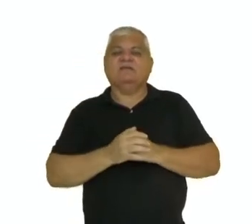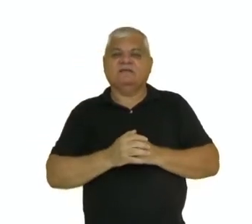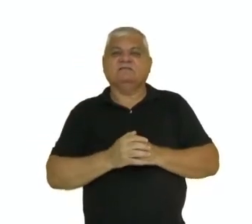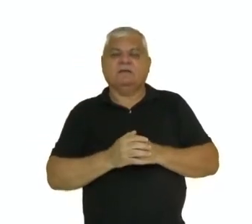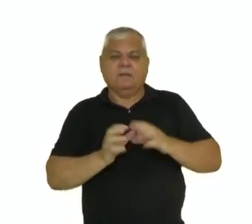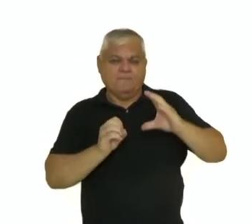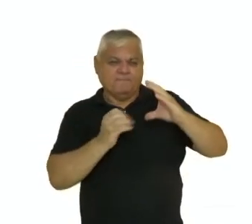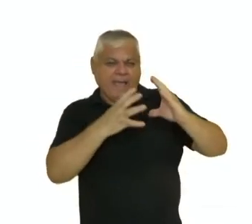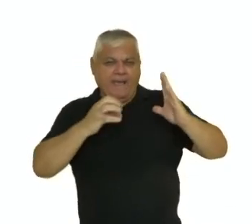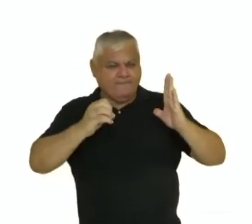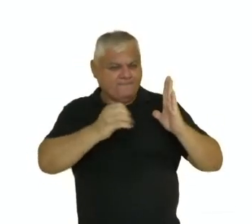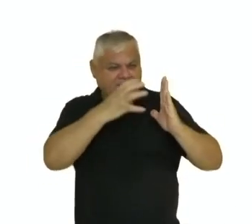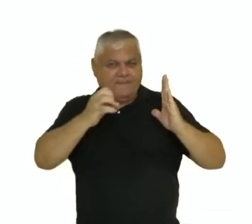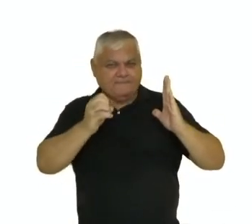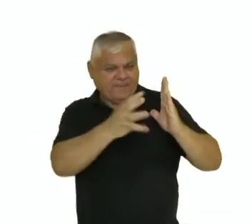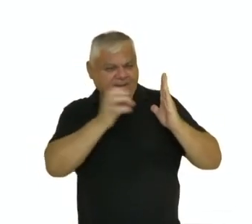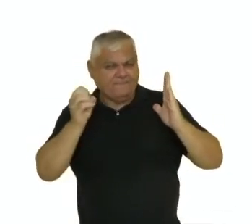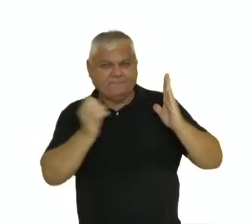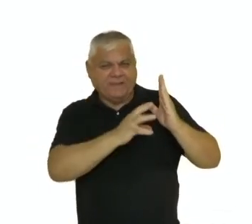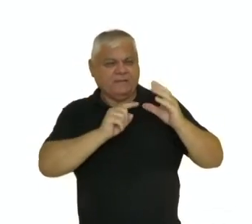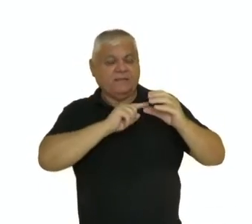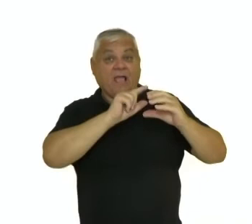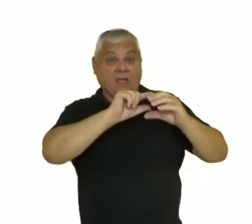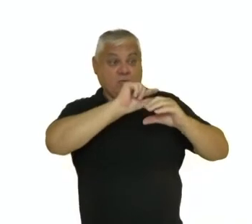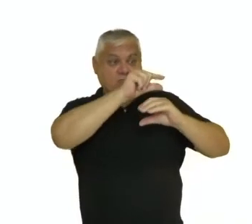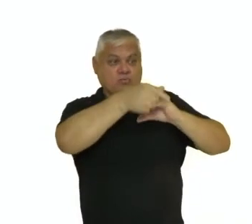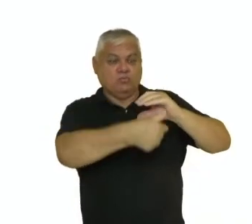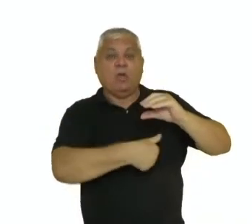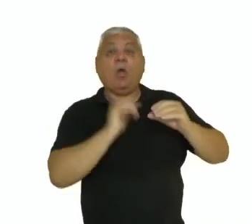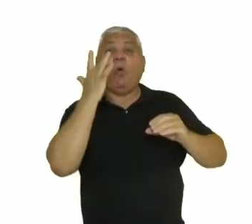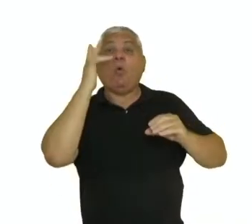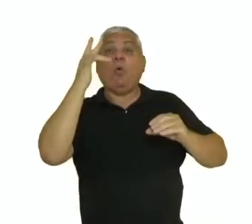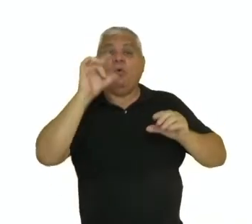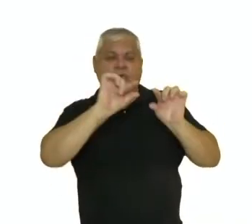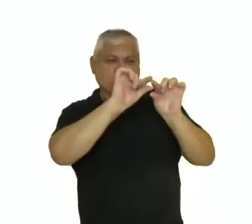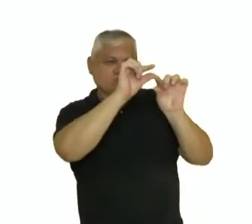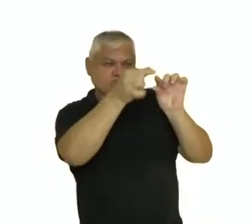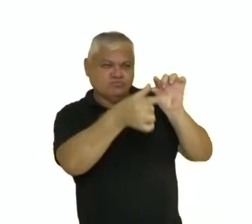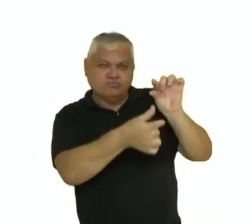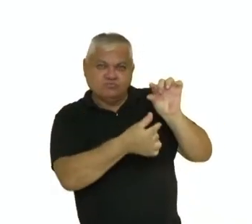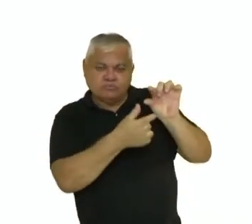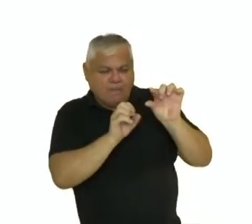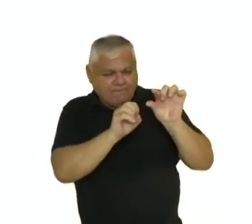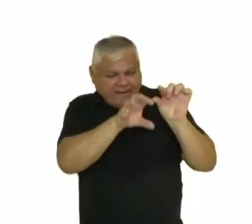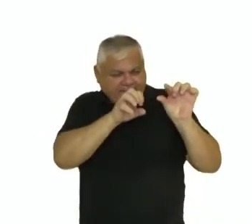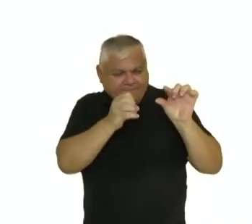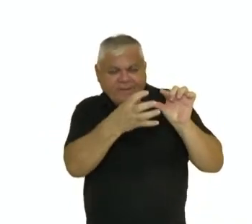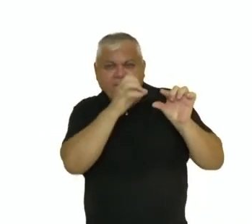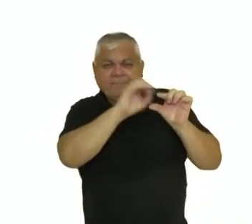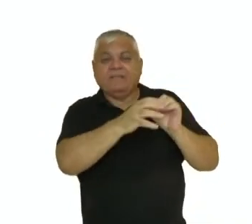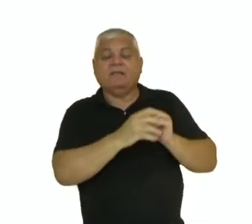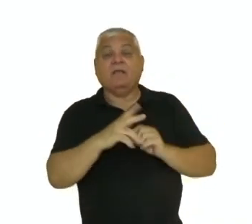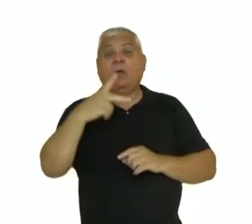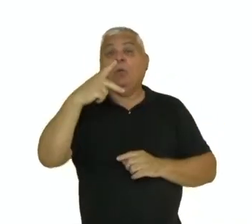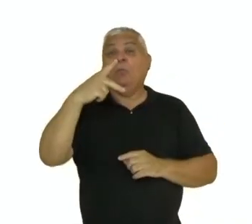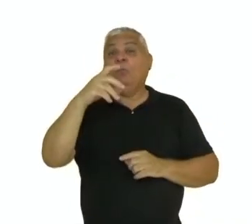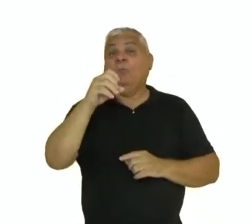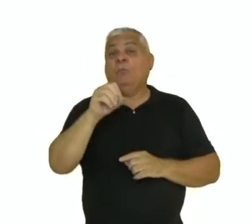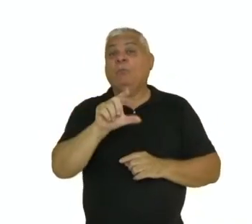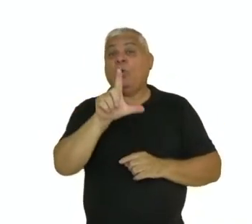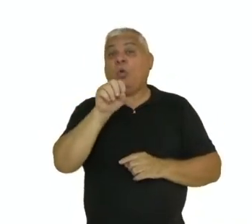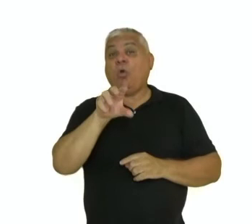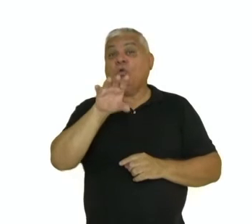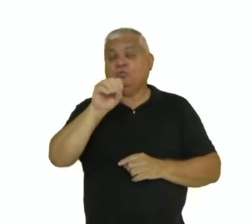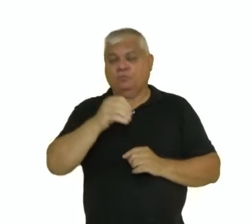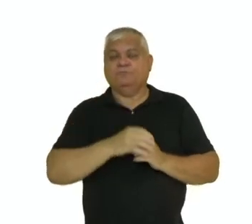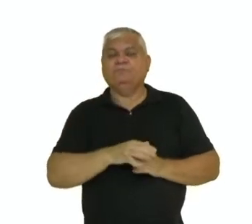bombardear uma lâmina de ouro com partículas alfa originárias de um material radioativo, que era o elemento polônio. Constatando